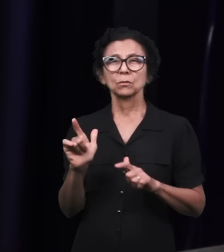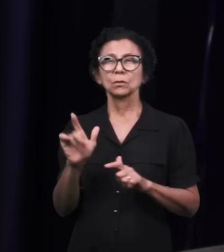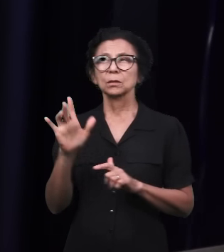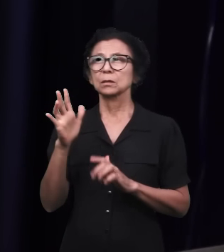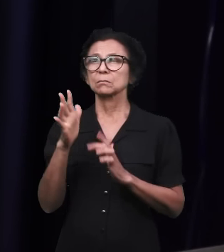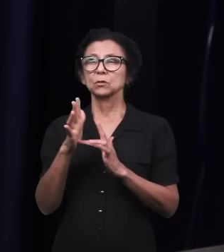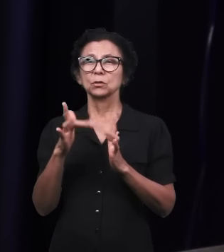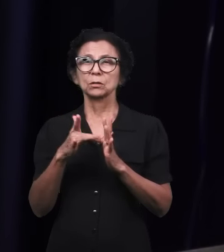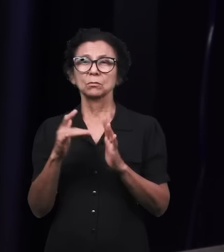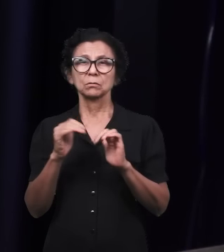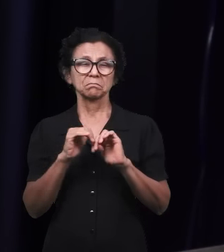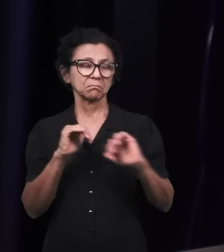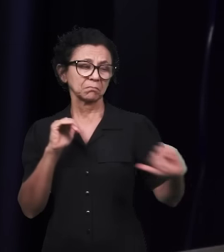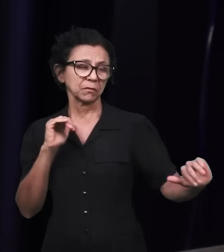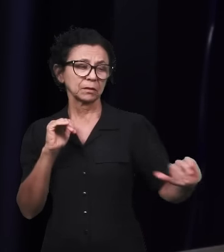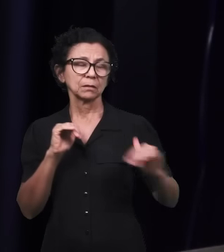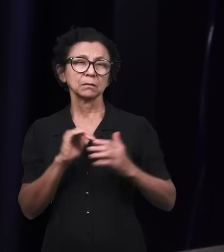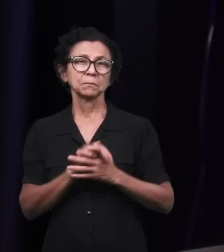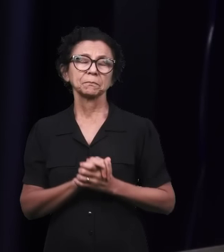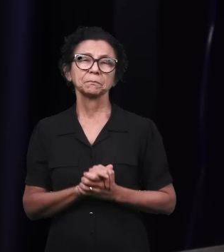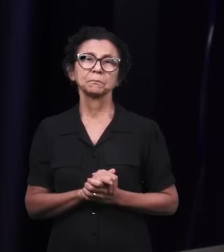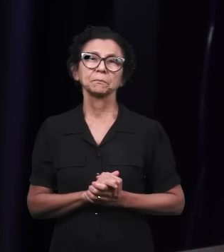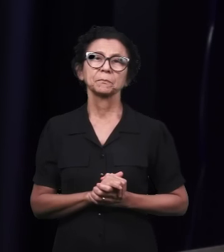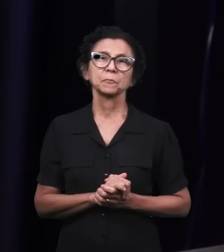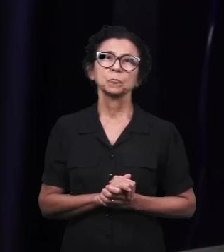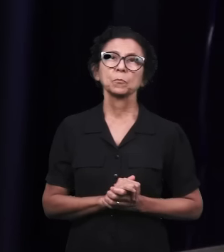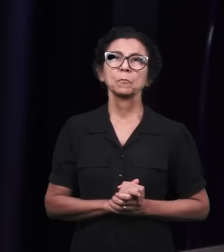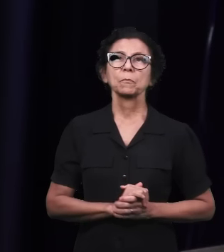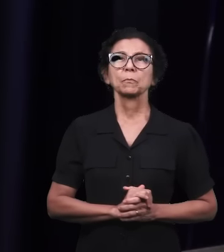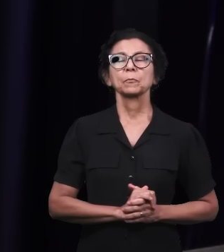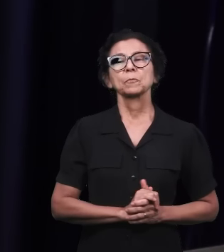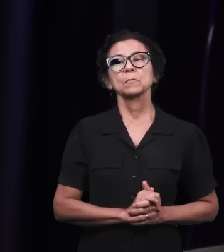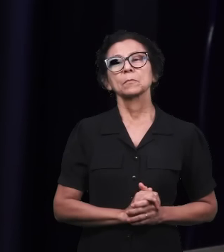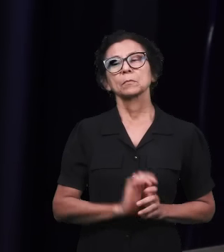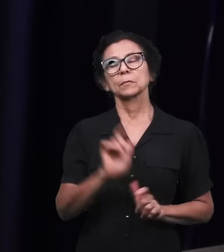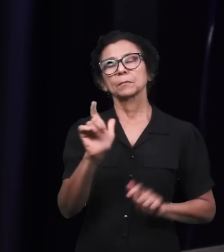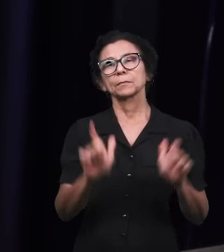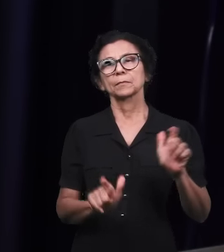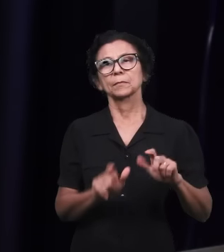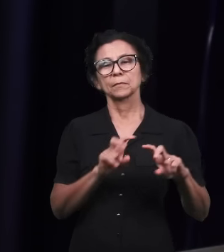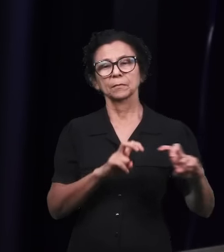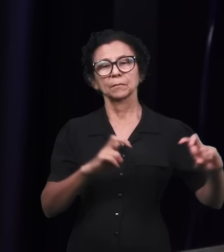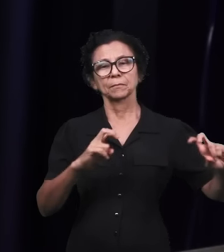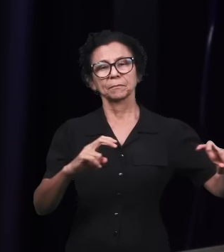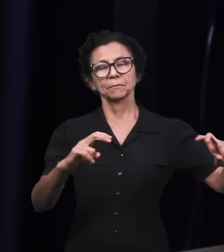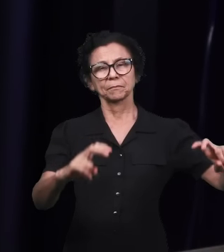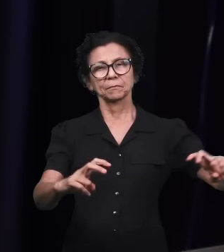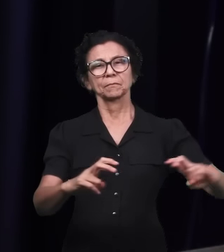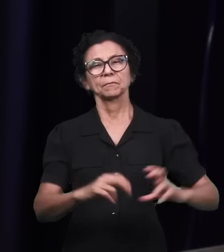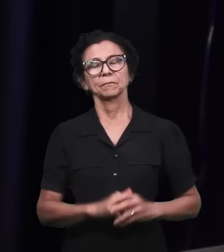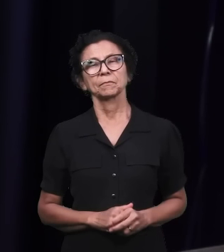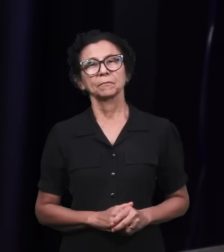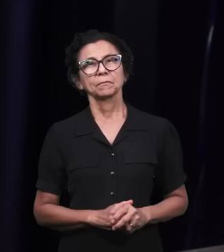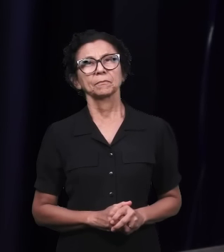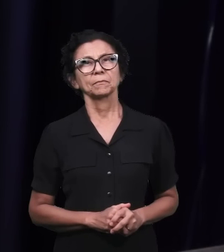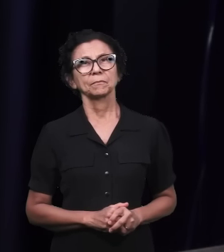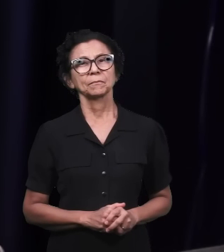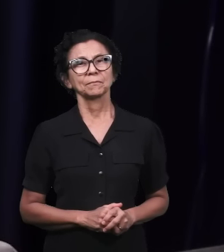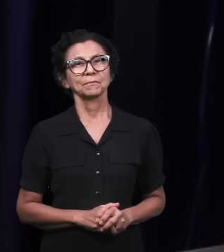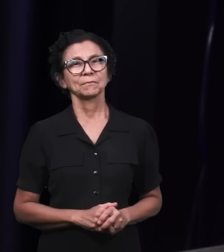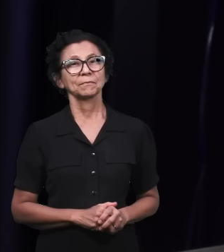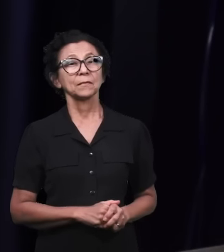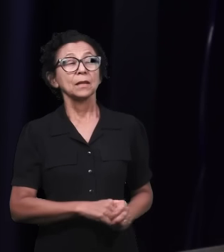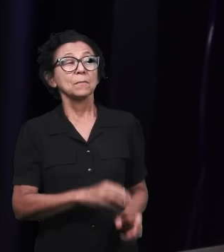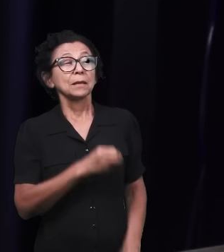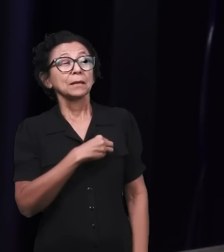né? Aos que estavam sentados na região da sombra da morte, a luz raiou. Há